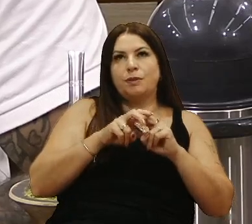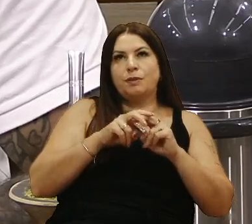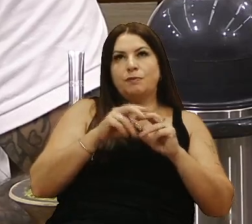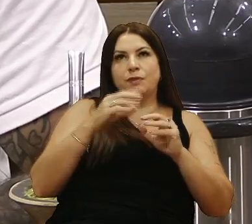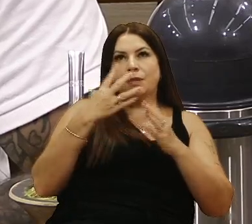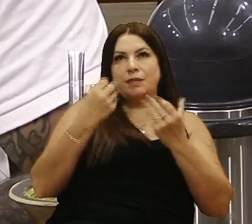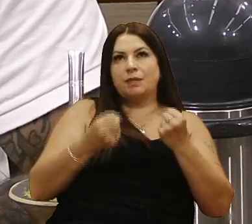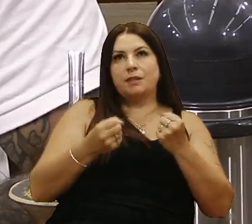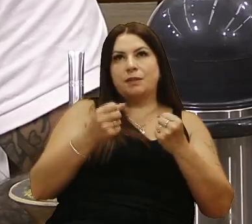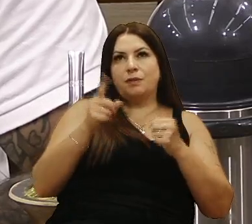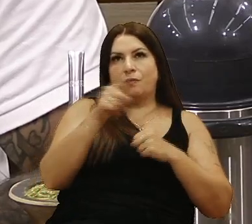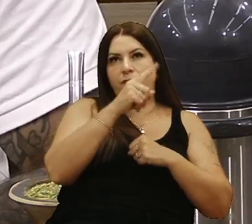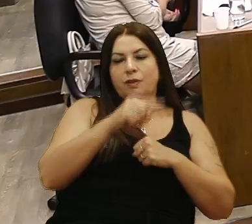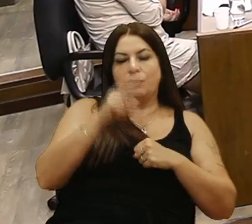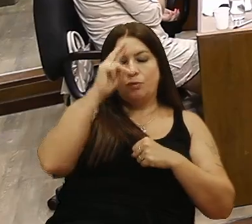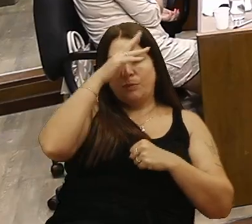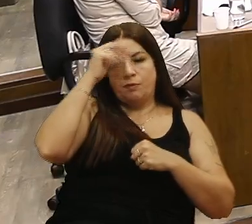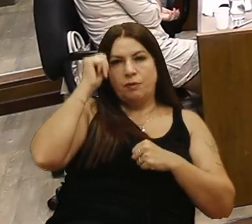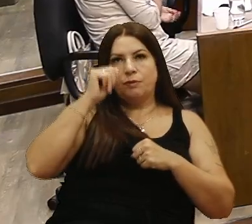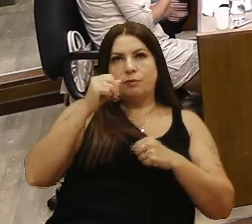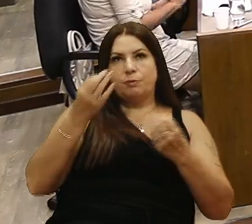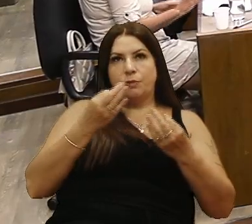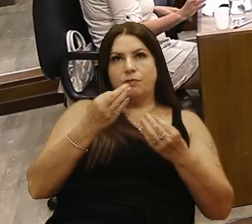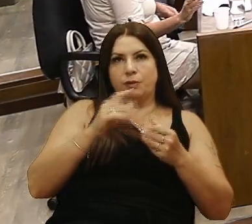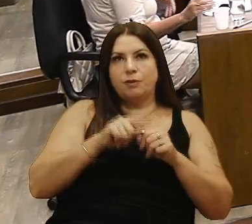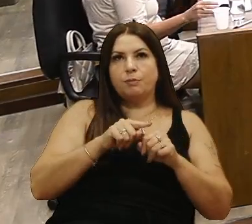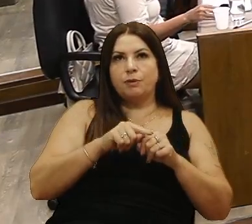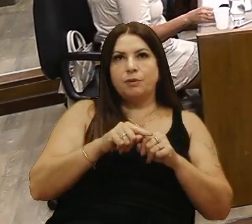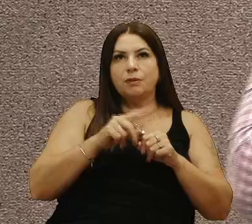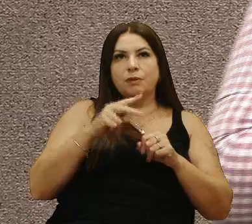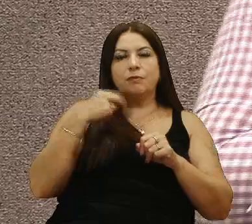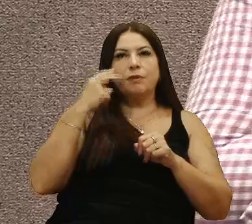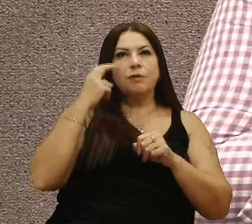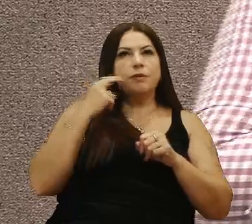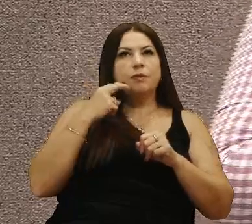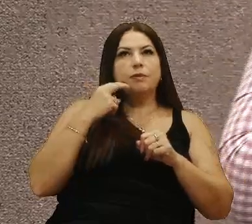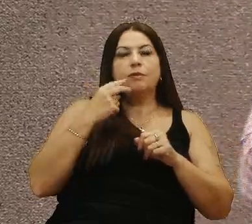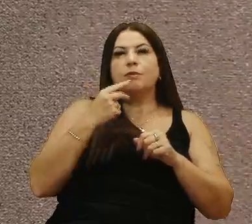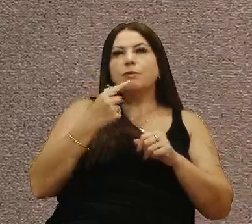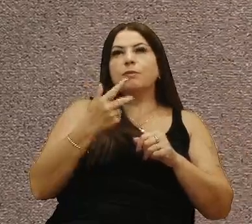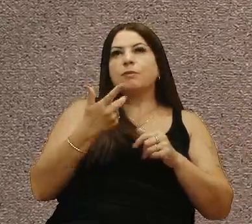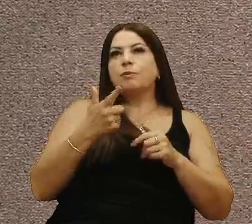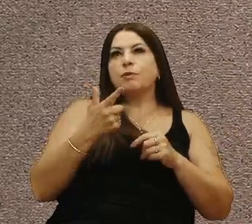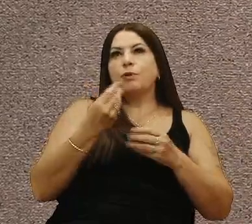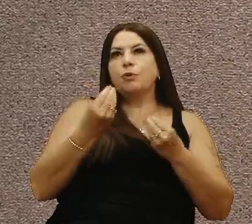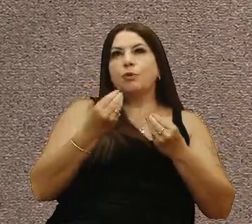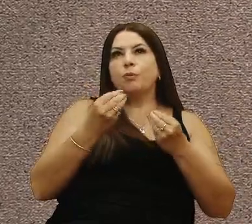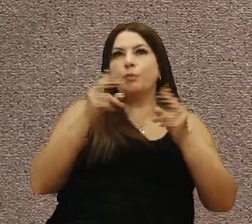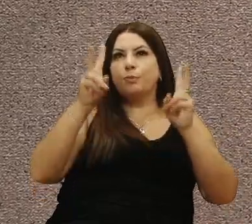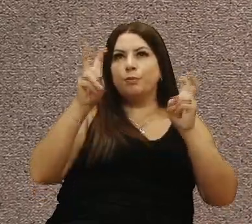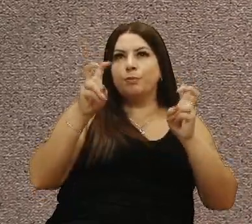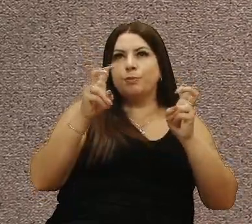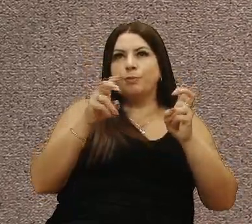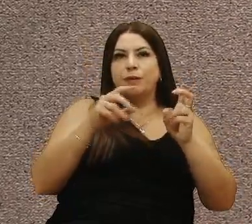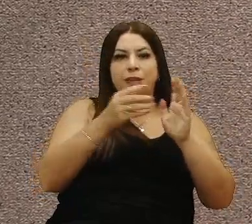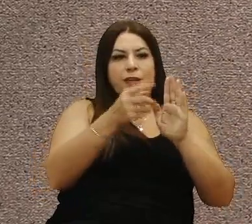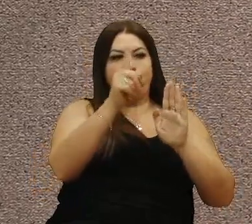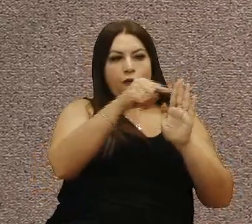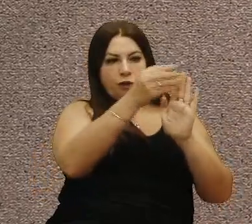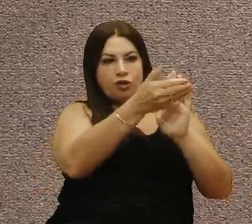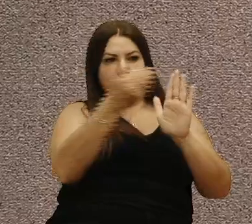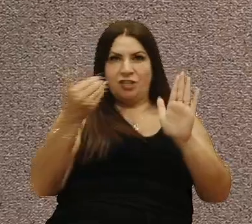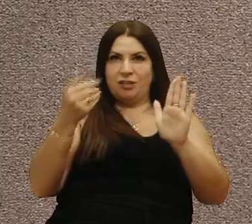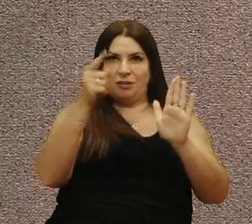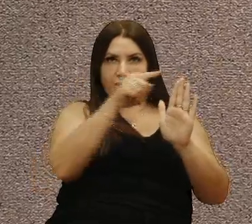o veto do prefeito. Perfeito. Ainda na linha do que disse o vereador Daniel, não é possível que o prefeito, abre aspas, desvete o veto, né?